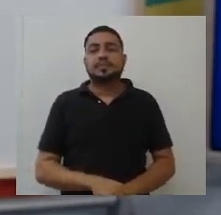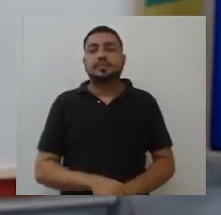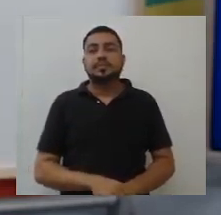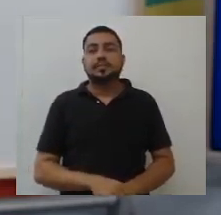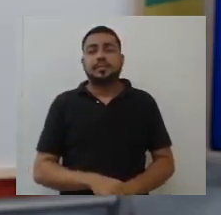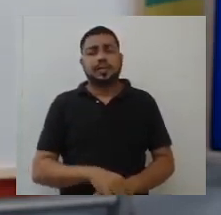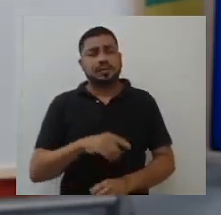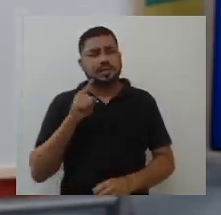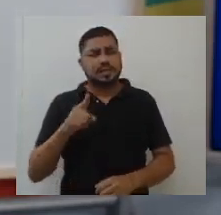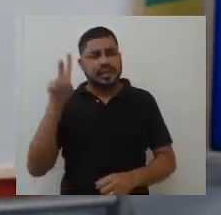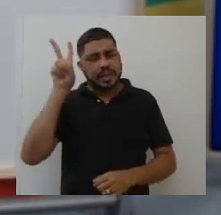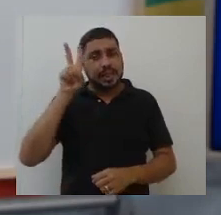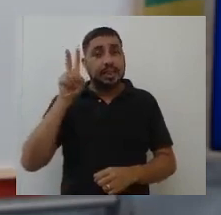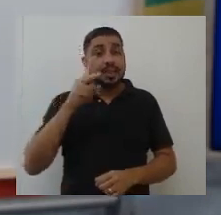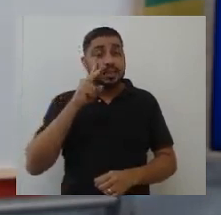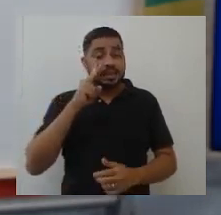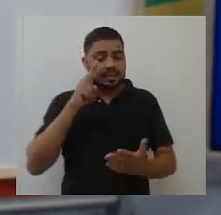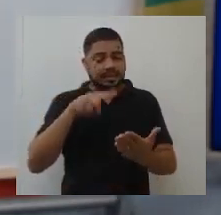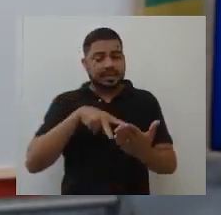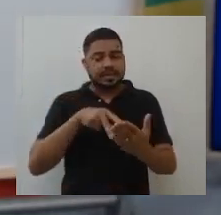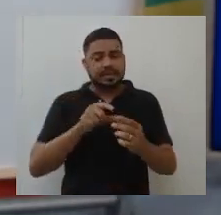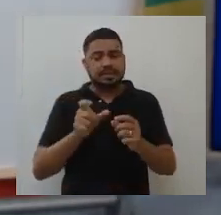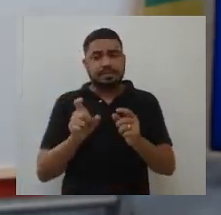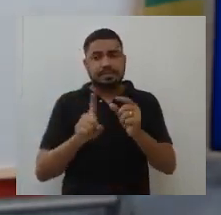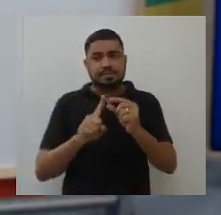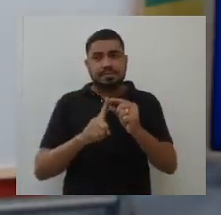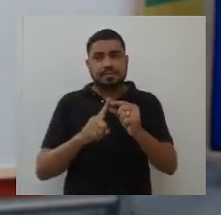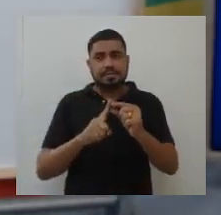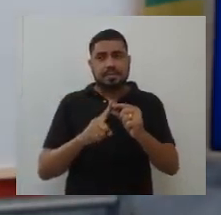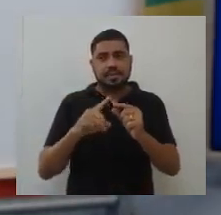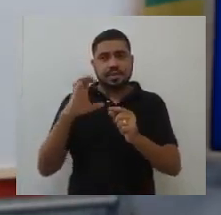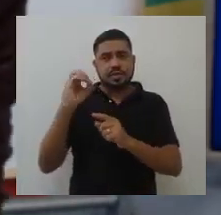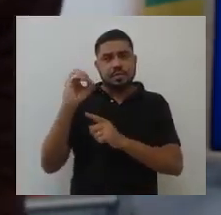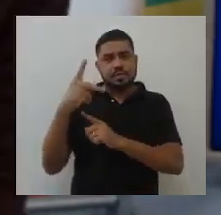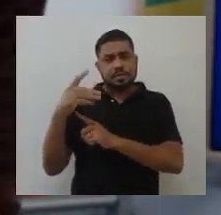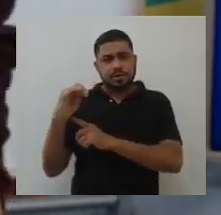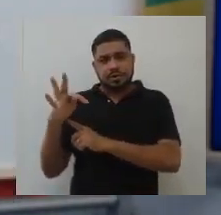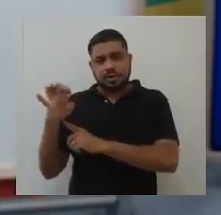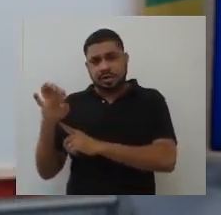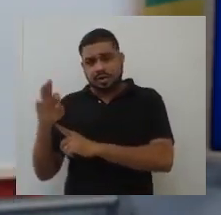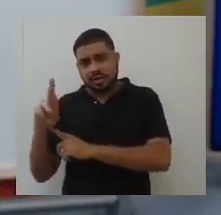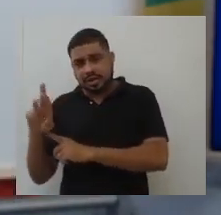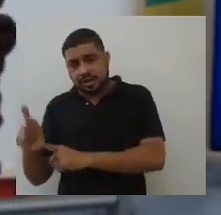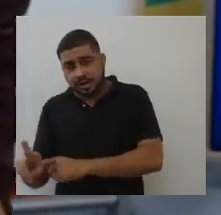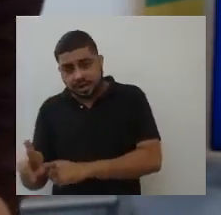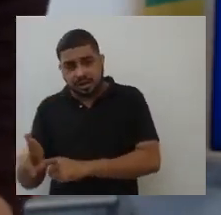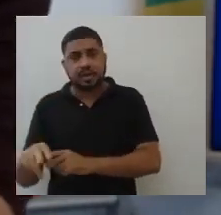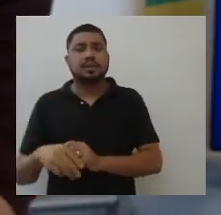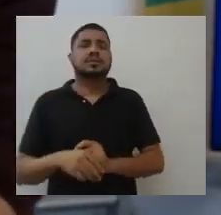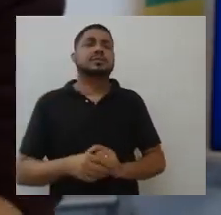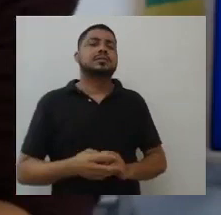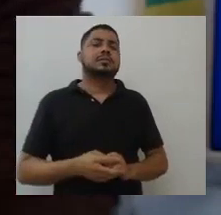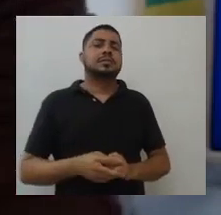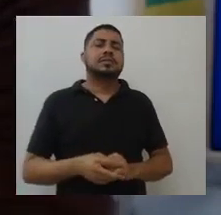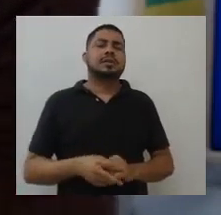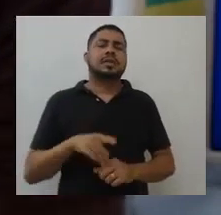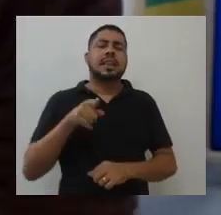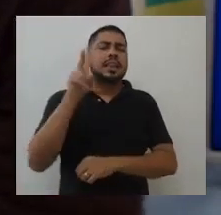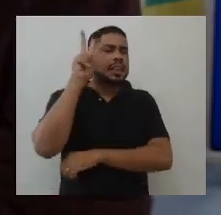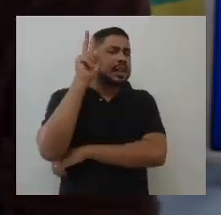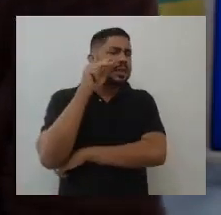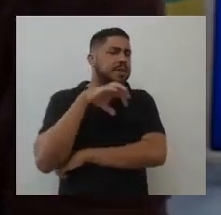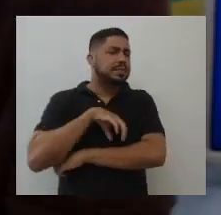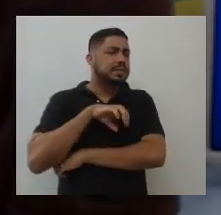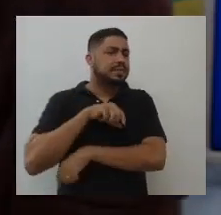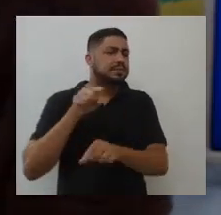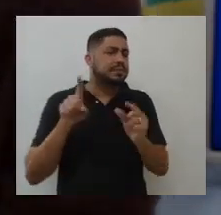Opa, quando vocês leem essa palavra, computer, computer, quando vocês leem, quando vocês escutam a pronúncia, ela te lembra de uma palavra da